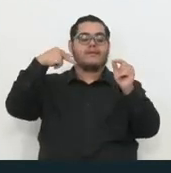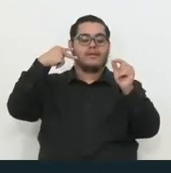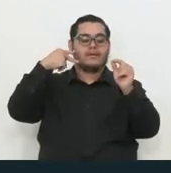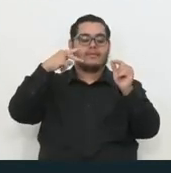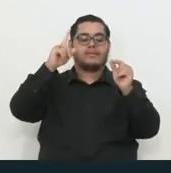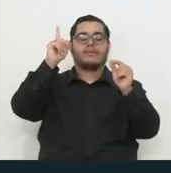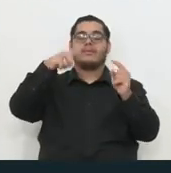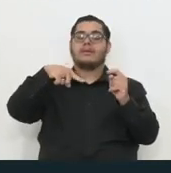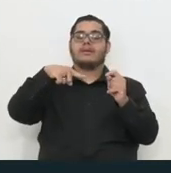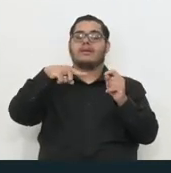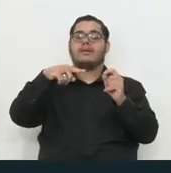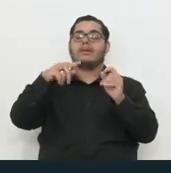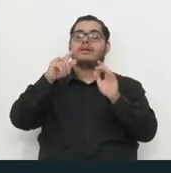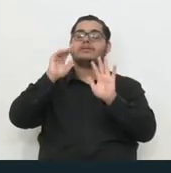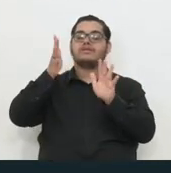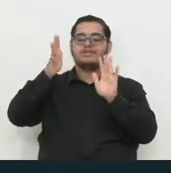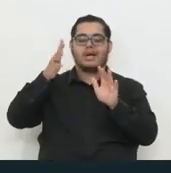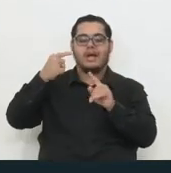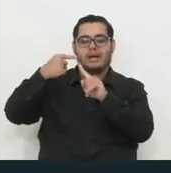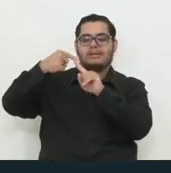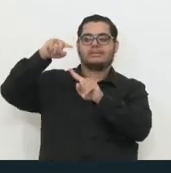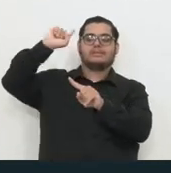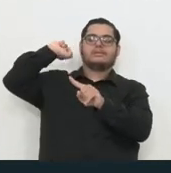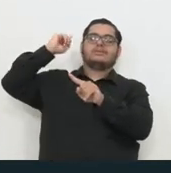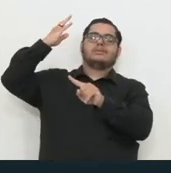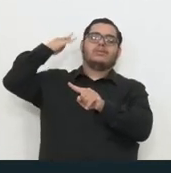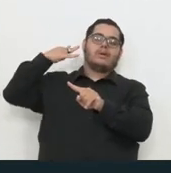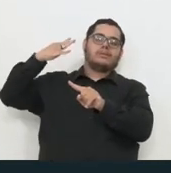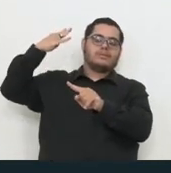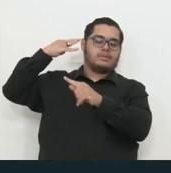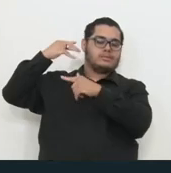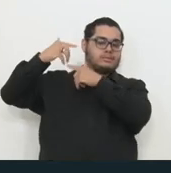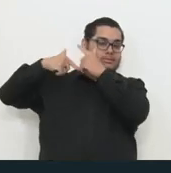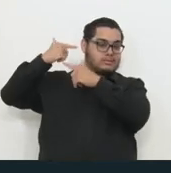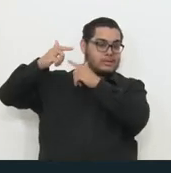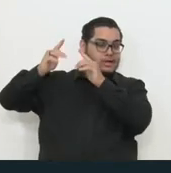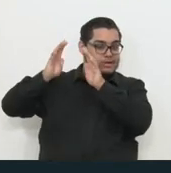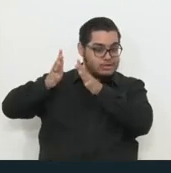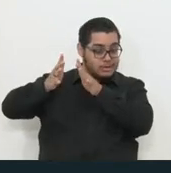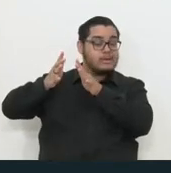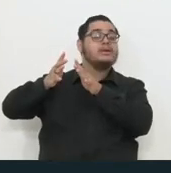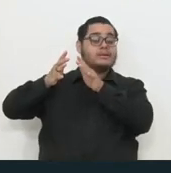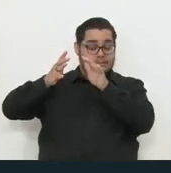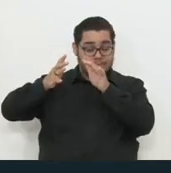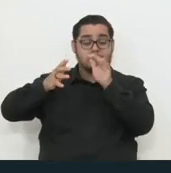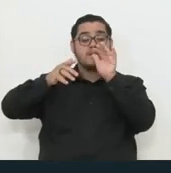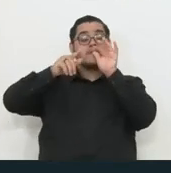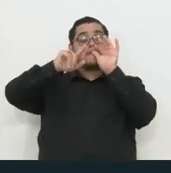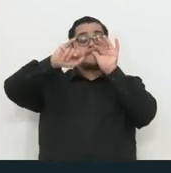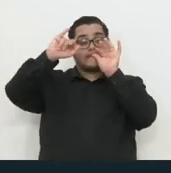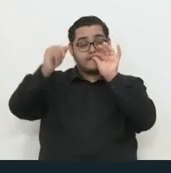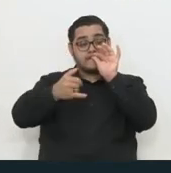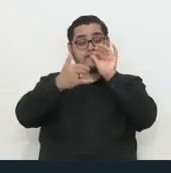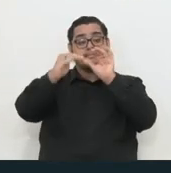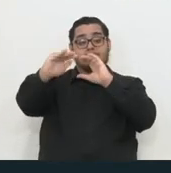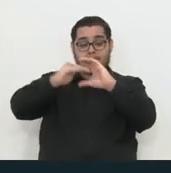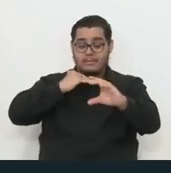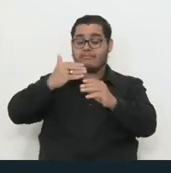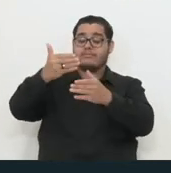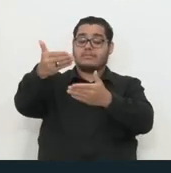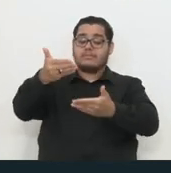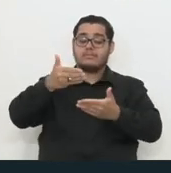legislaturas anteriores também é importante é pautar mandar para nós para que a gente